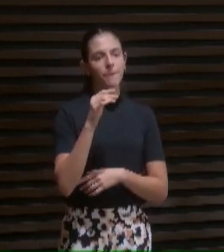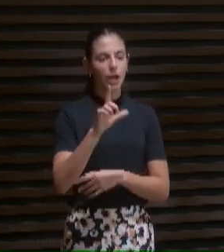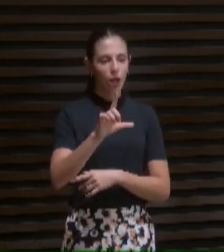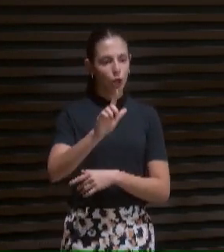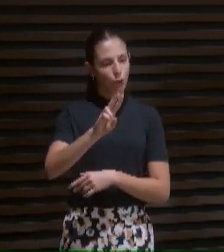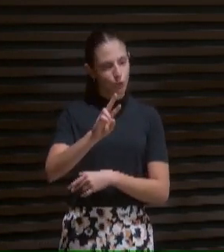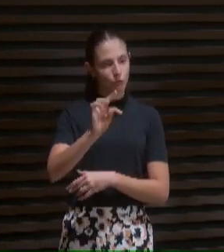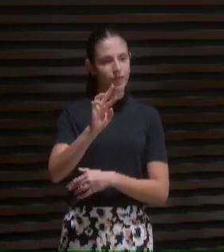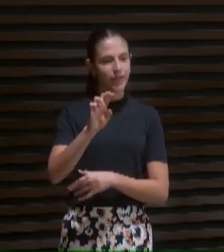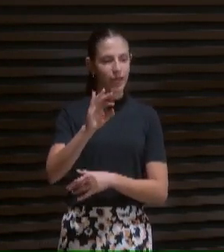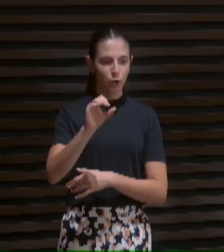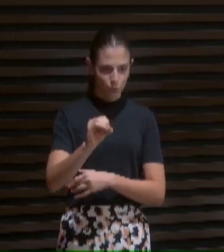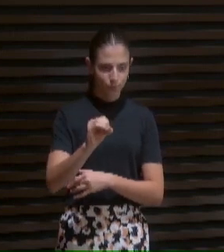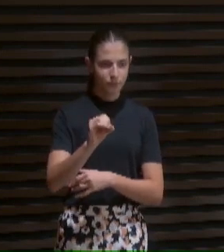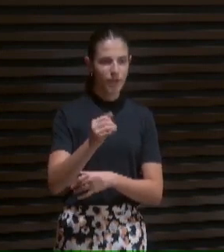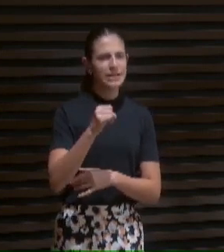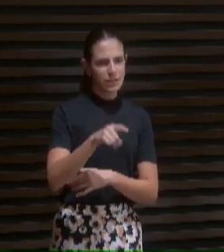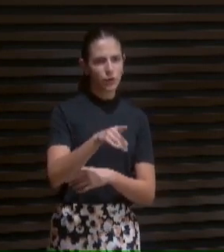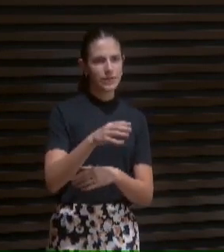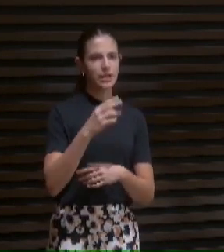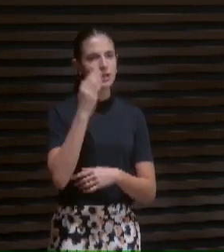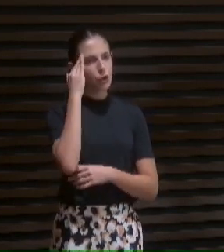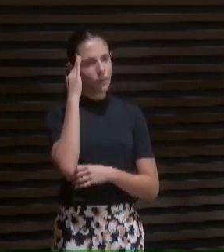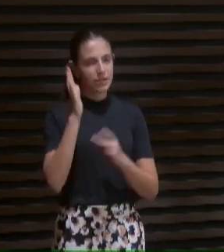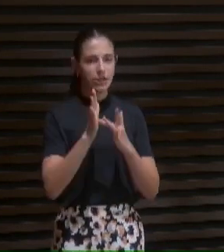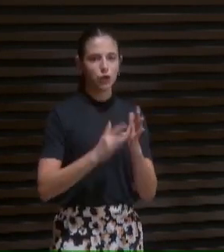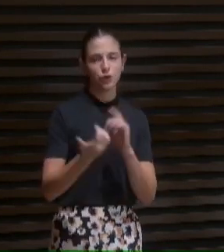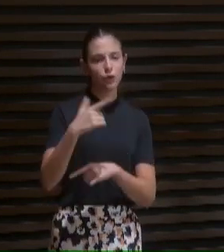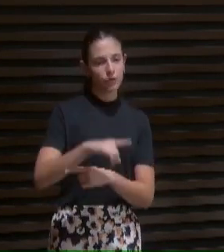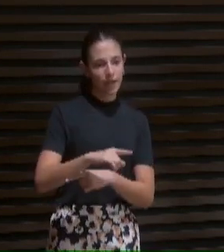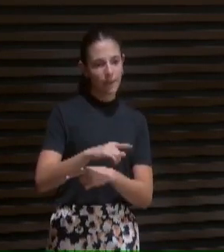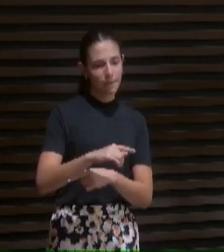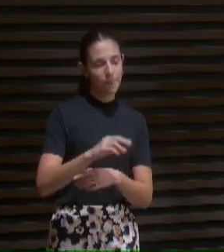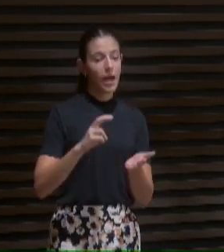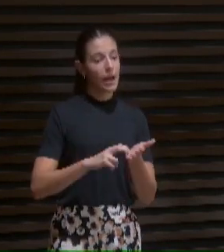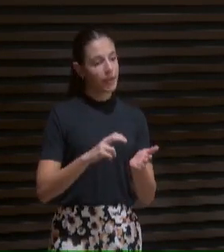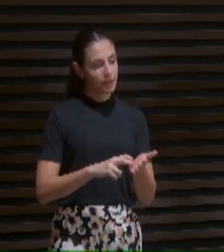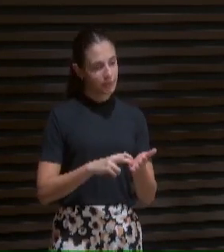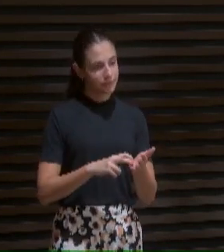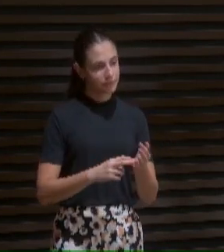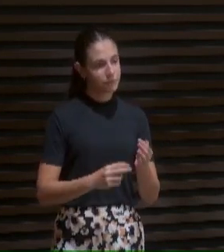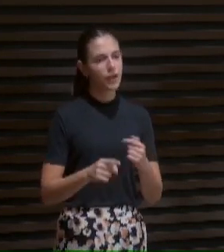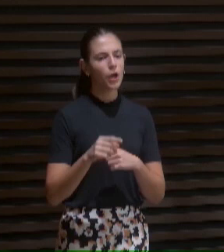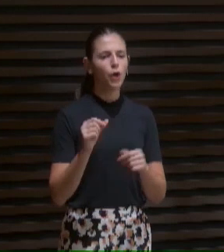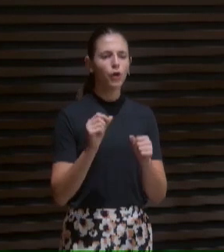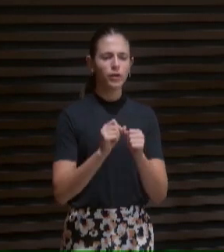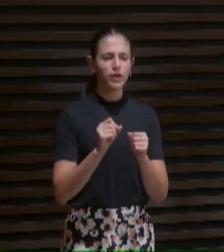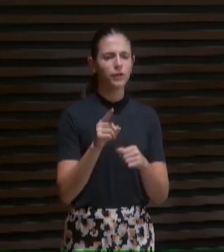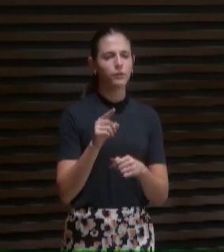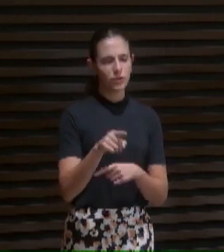Jesus iria voltar amanhã, o que você faria? Aí ele disse, eu iria ver se eu não estou